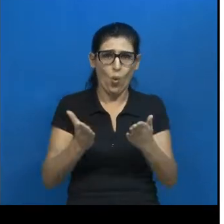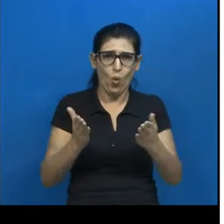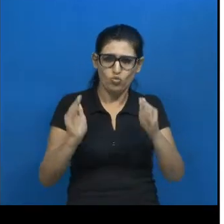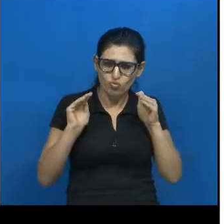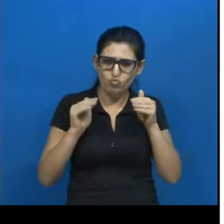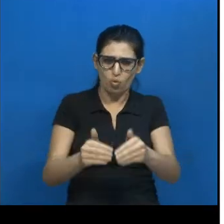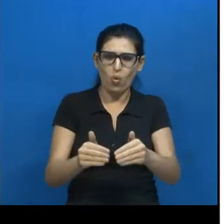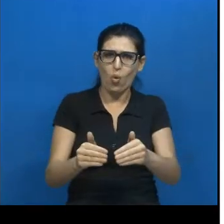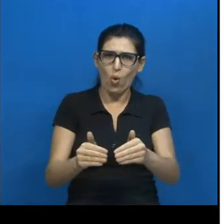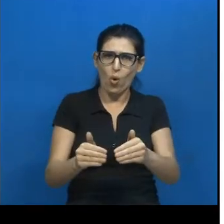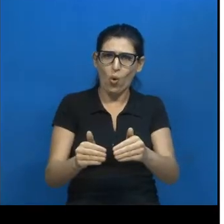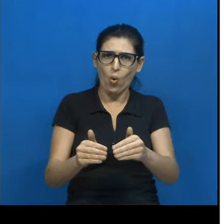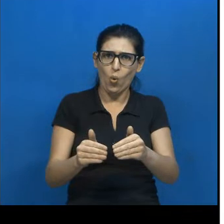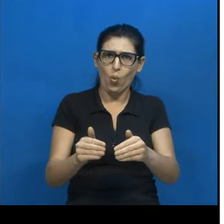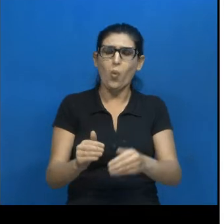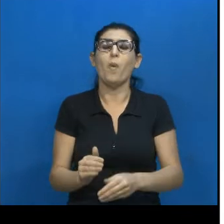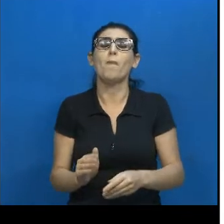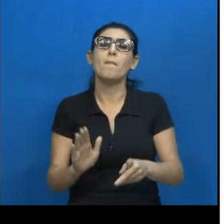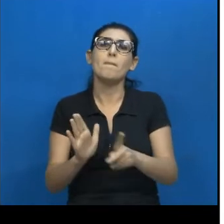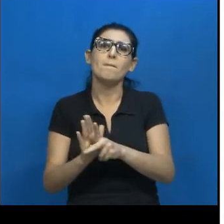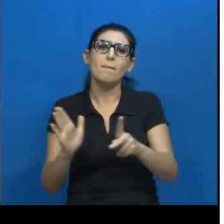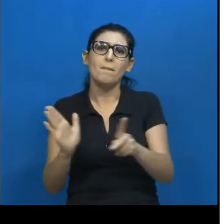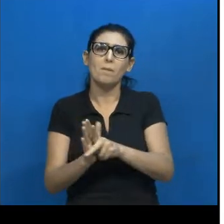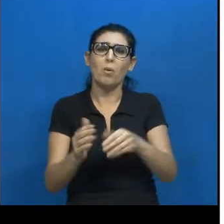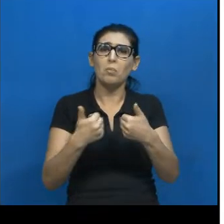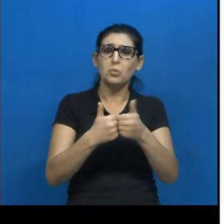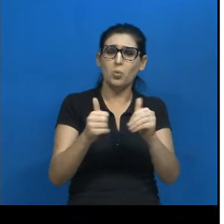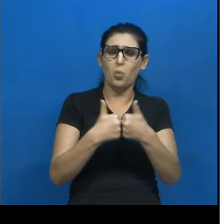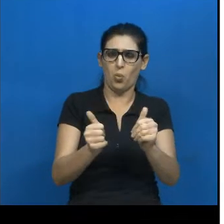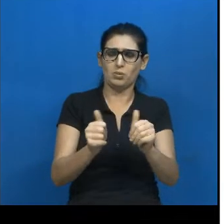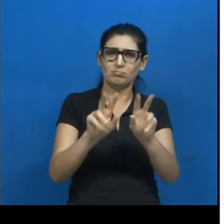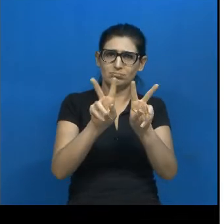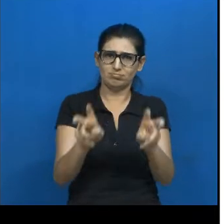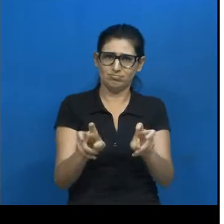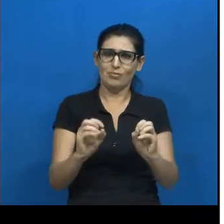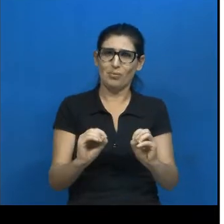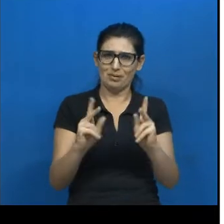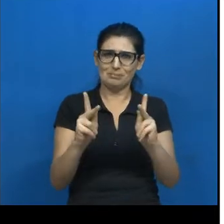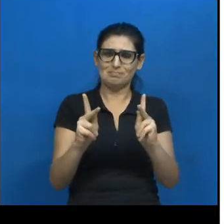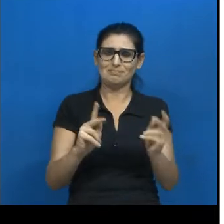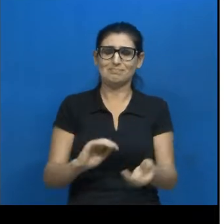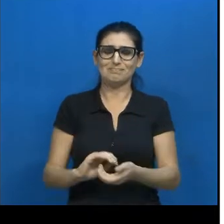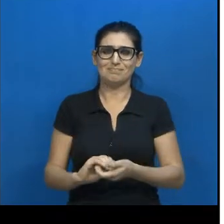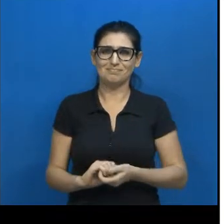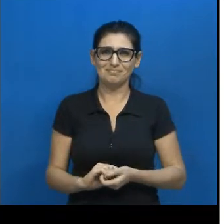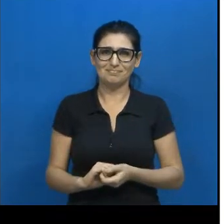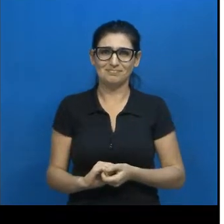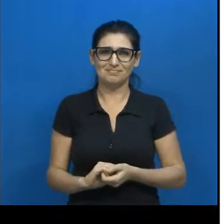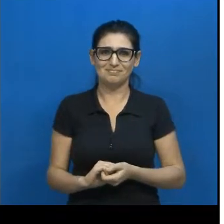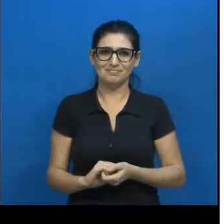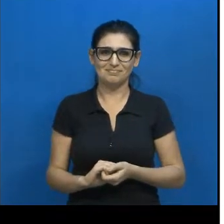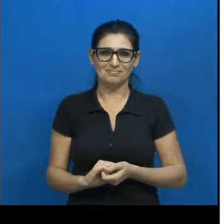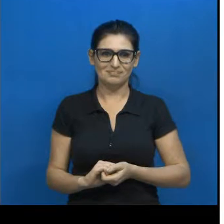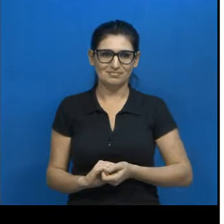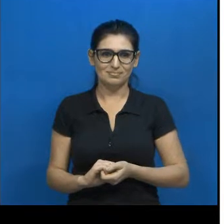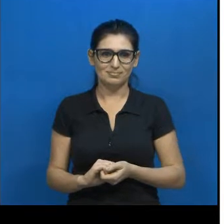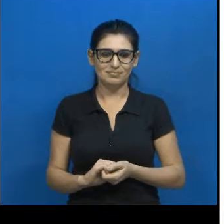específica das remodelações das linhas já escritas. Marcos.